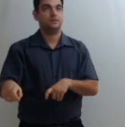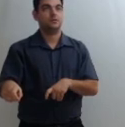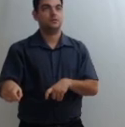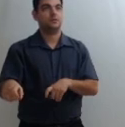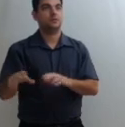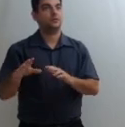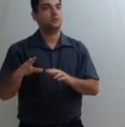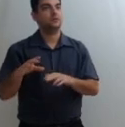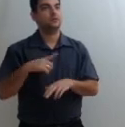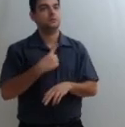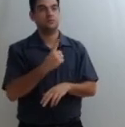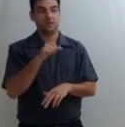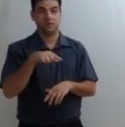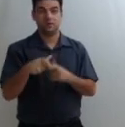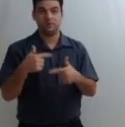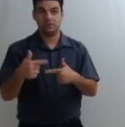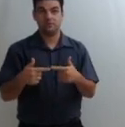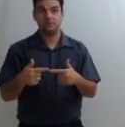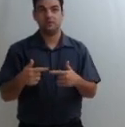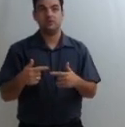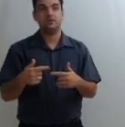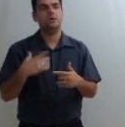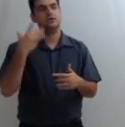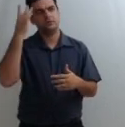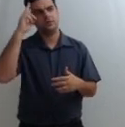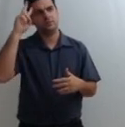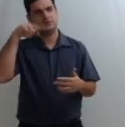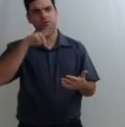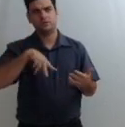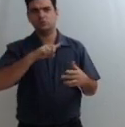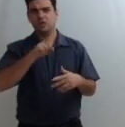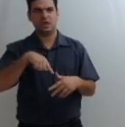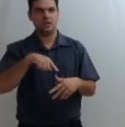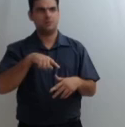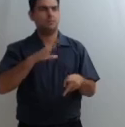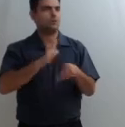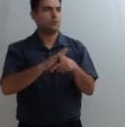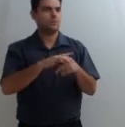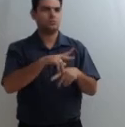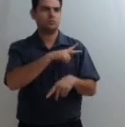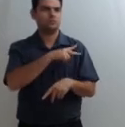isso... Eu vi em algum lugar isso. Mas é isso, não era o proprietário da plantação.